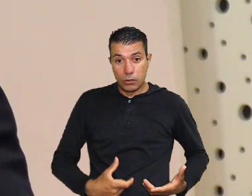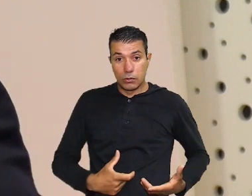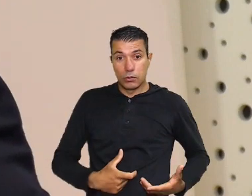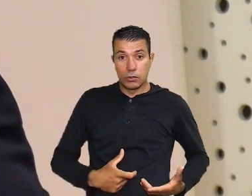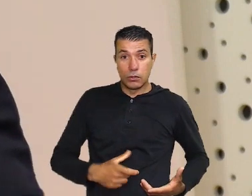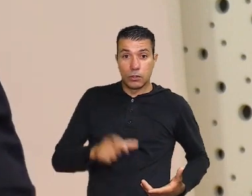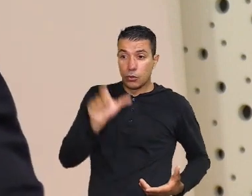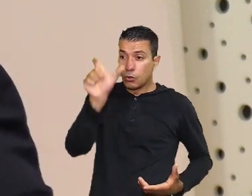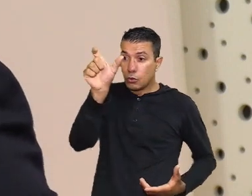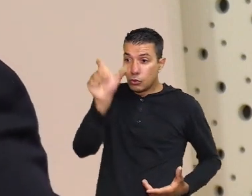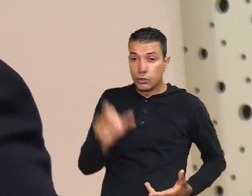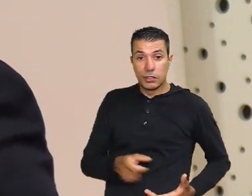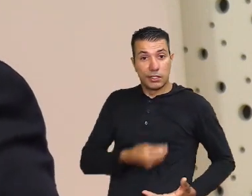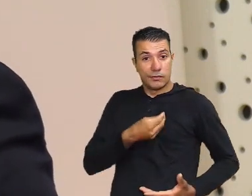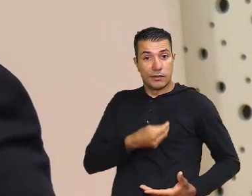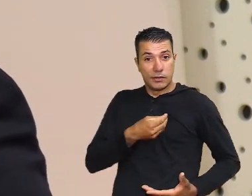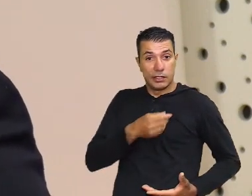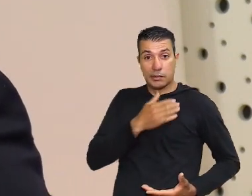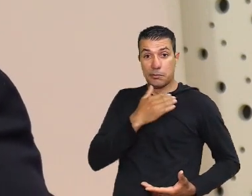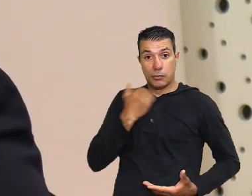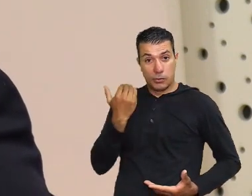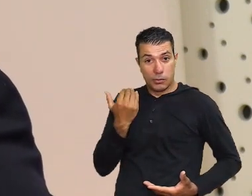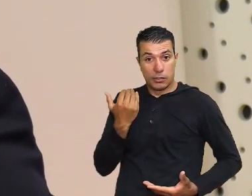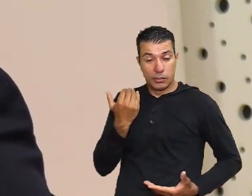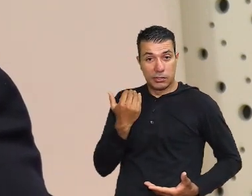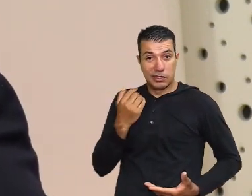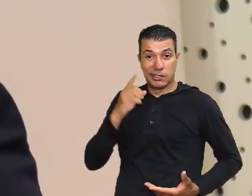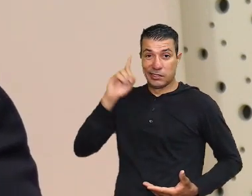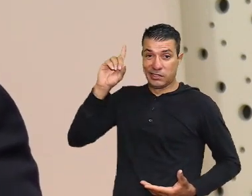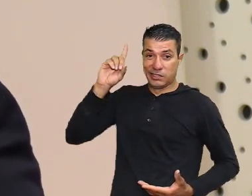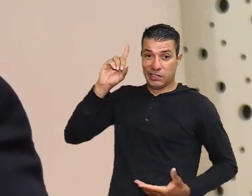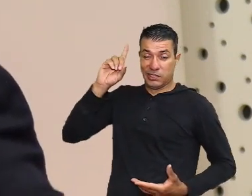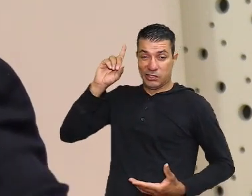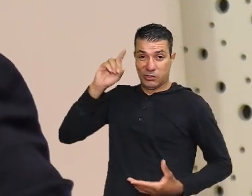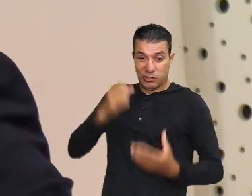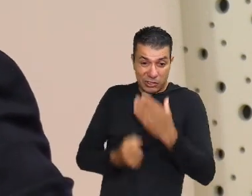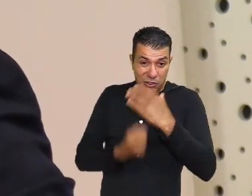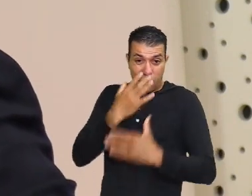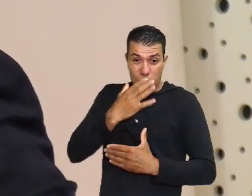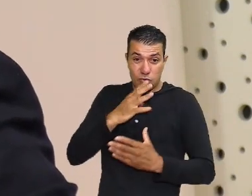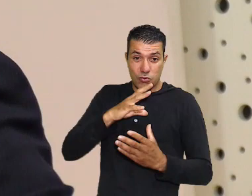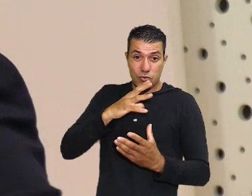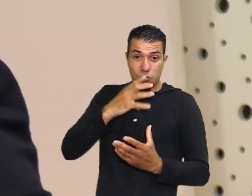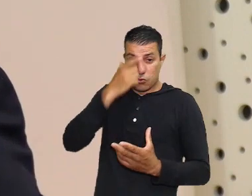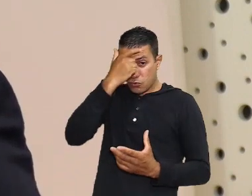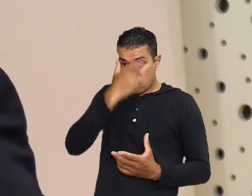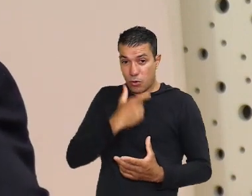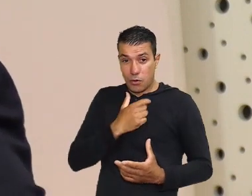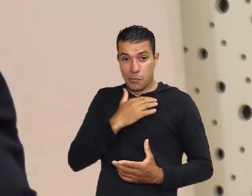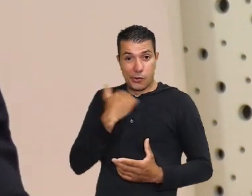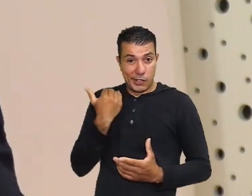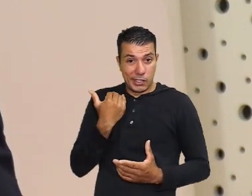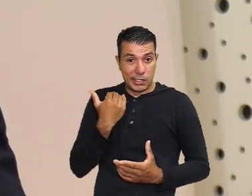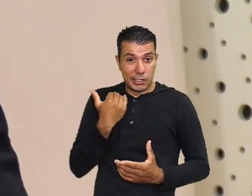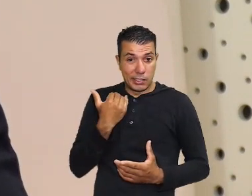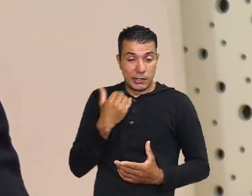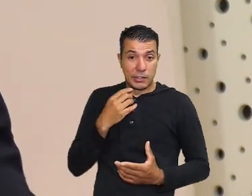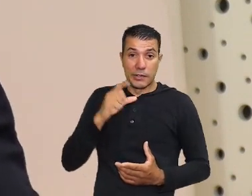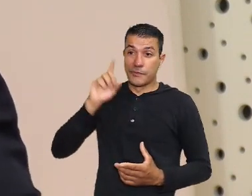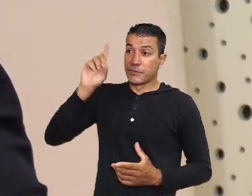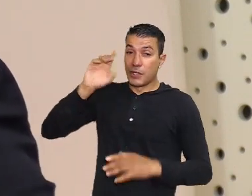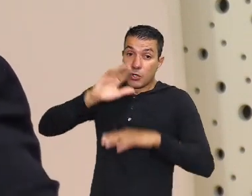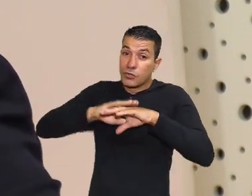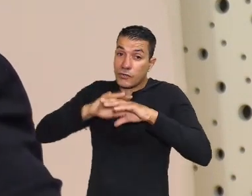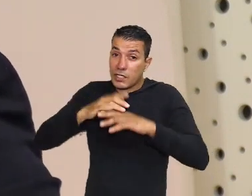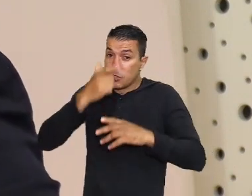morrerá. Primeiro ponto, queridos, Deus não criou o homem para morrer. Deus criou o homem para ser imortal, para viver eternamente.